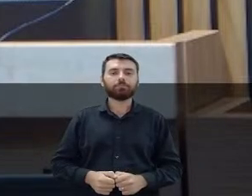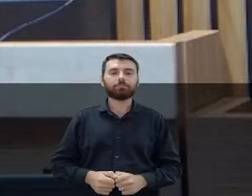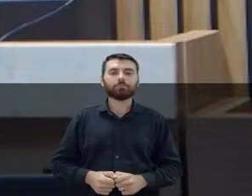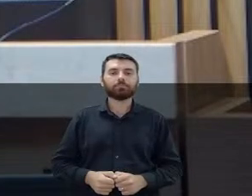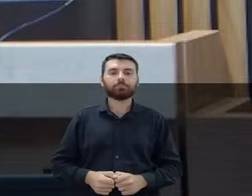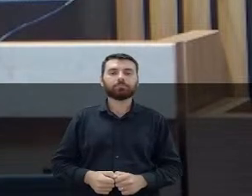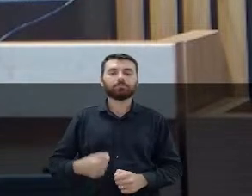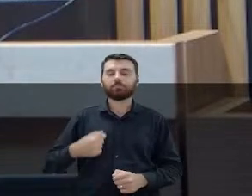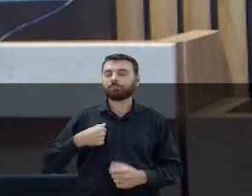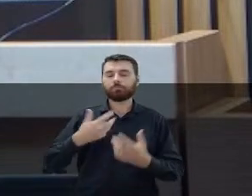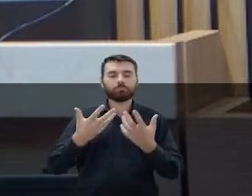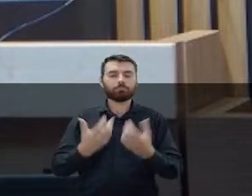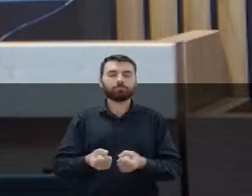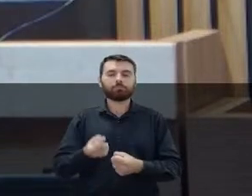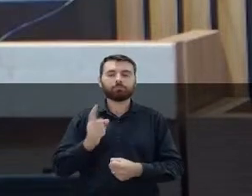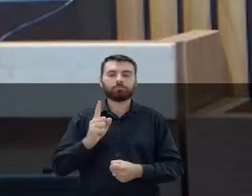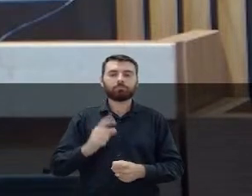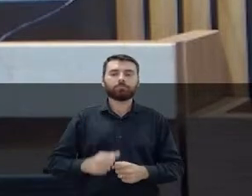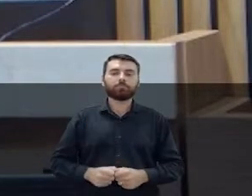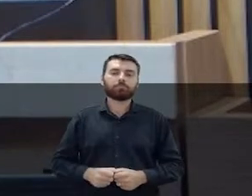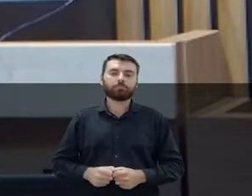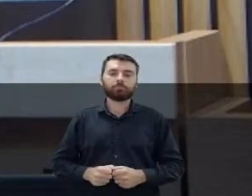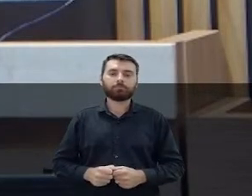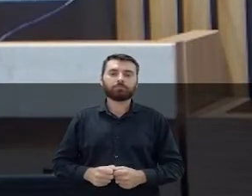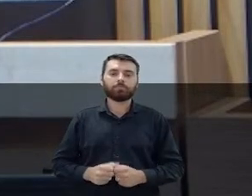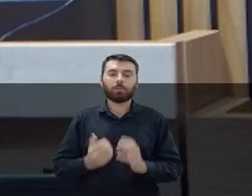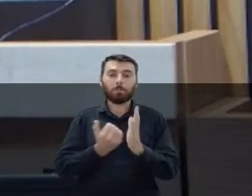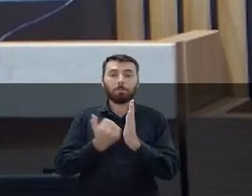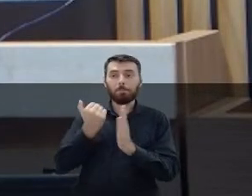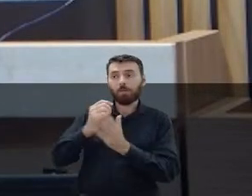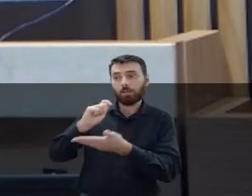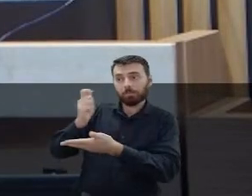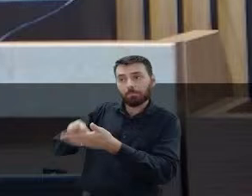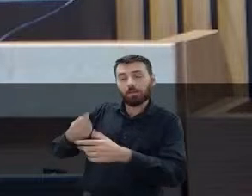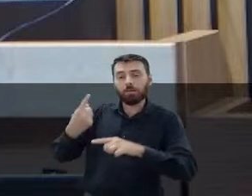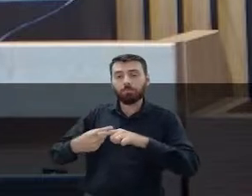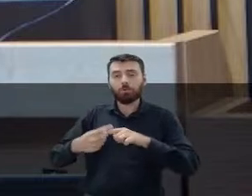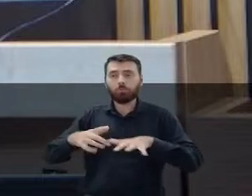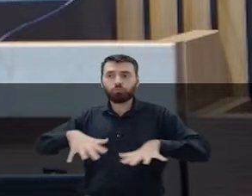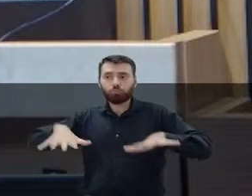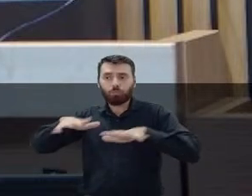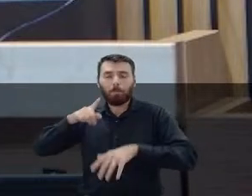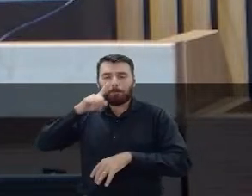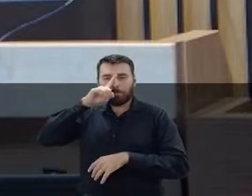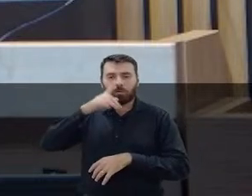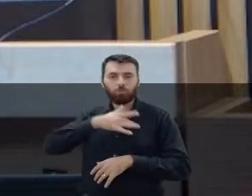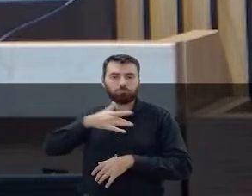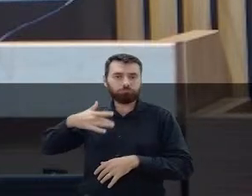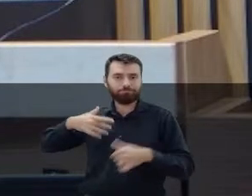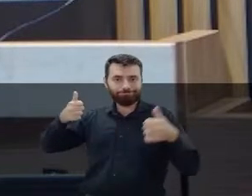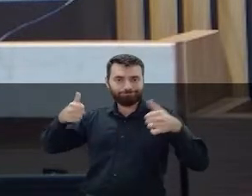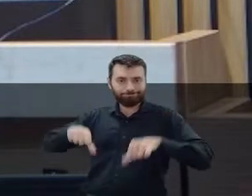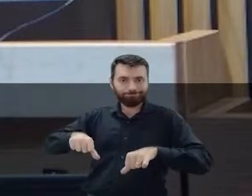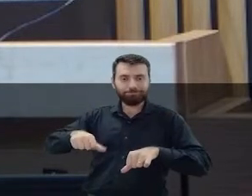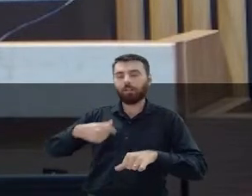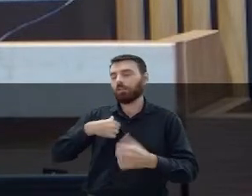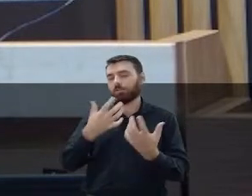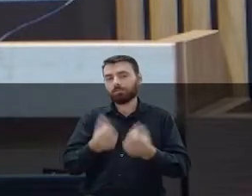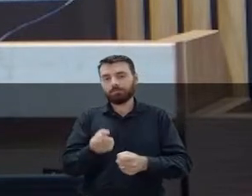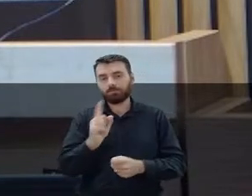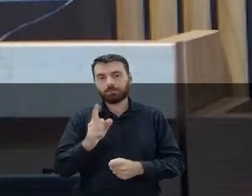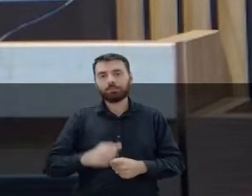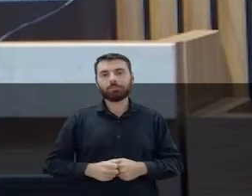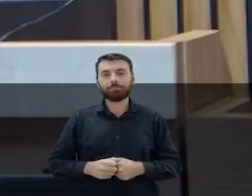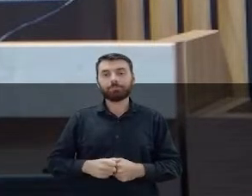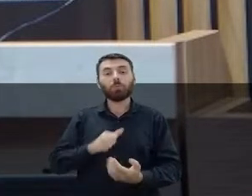Eu estou negando provimento, adicional de salubridade, negando provimento, multa por litigância de má-fé